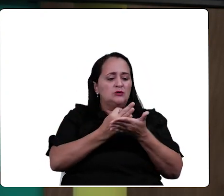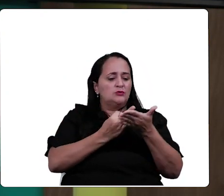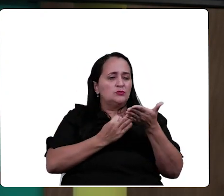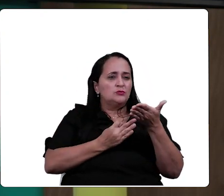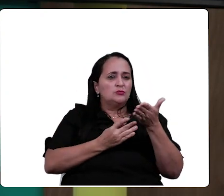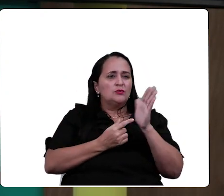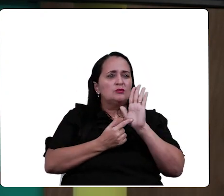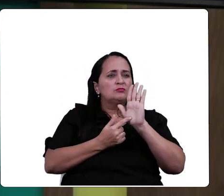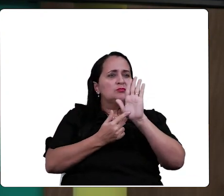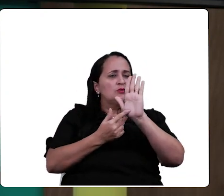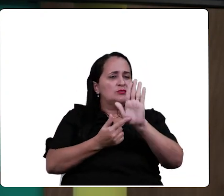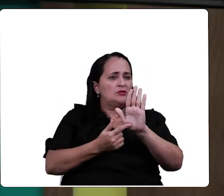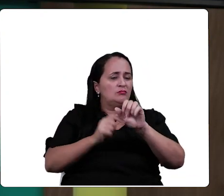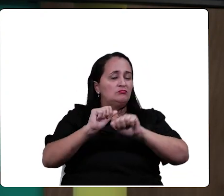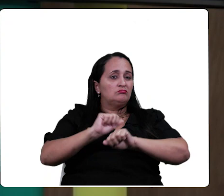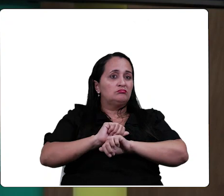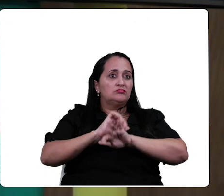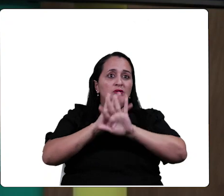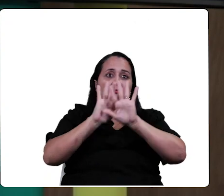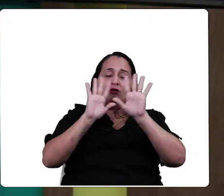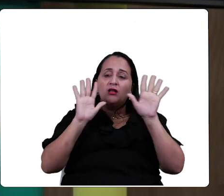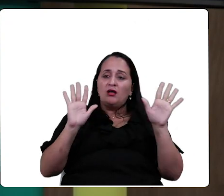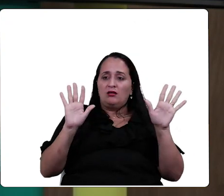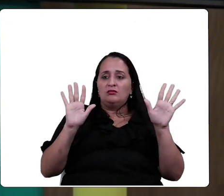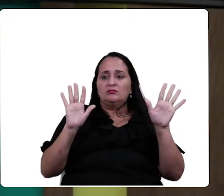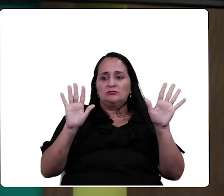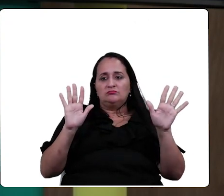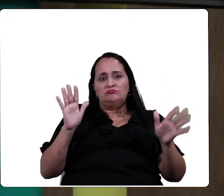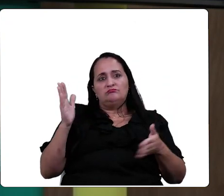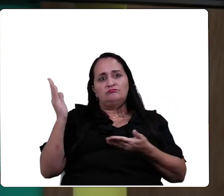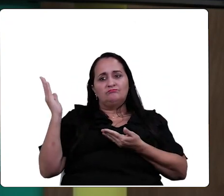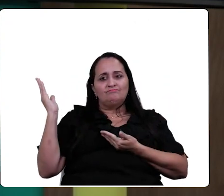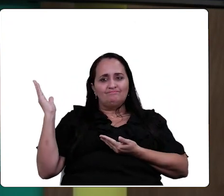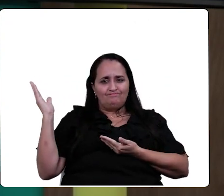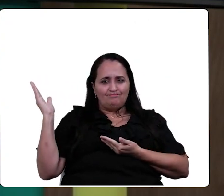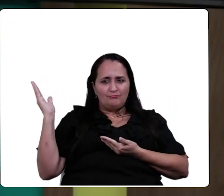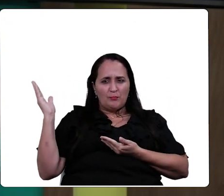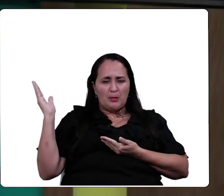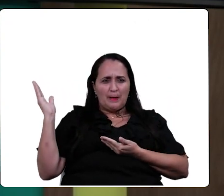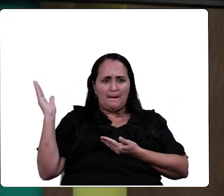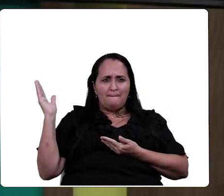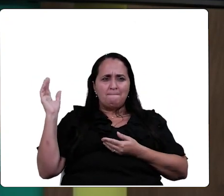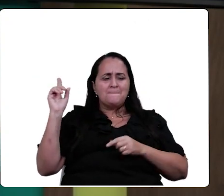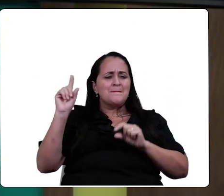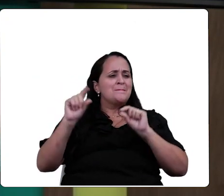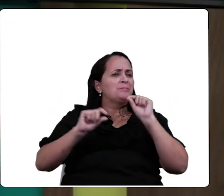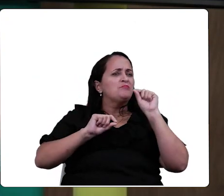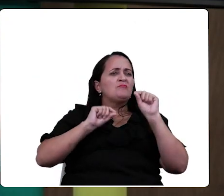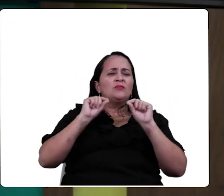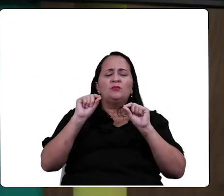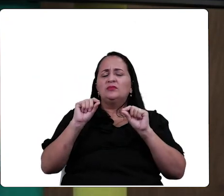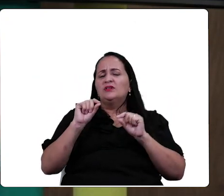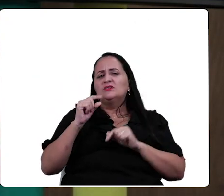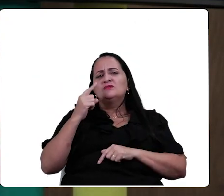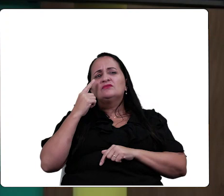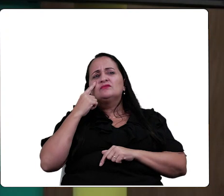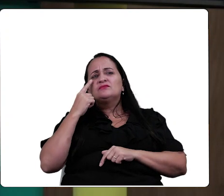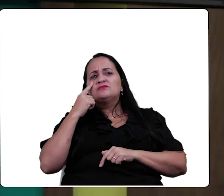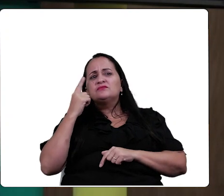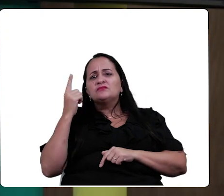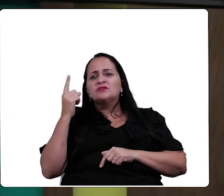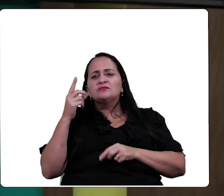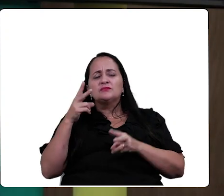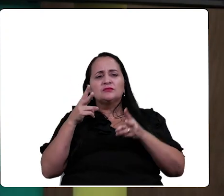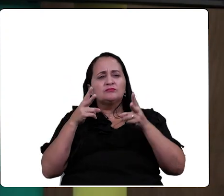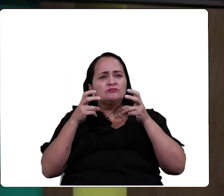vão estar tão claras no texto. E o que a gente faz para identificar, localizar